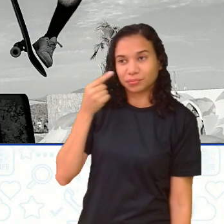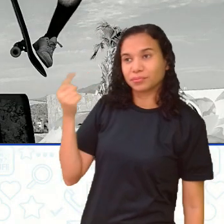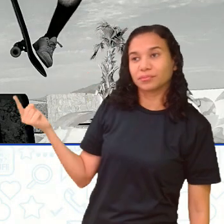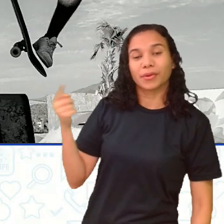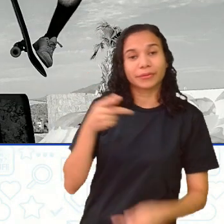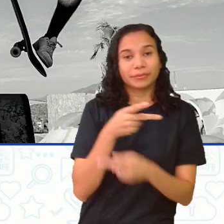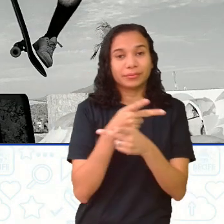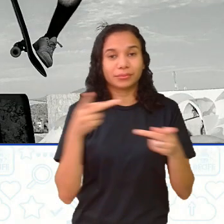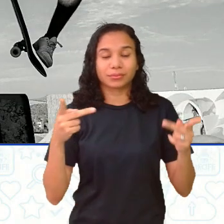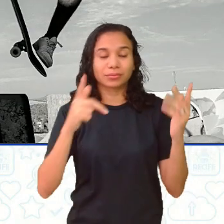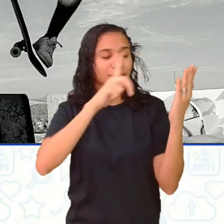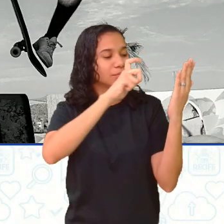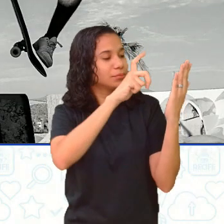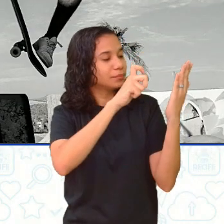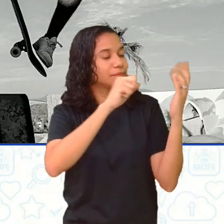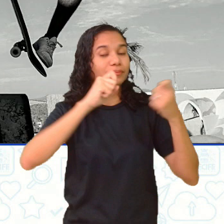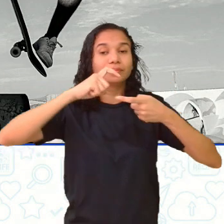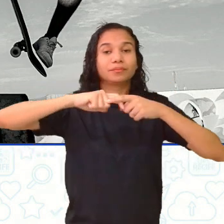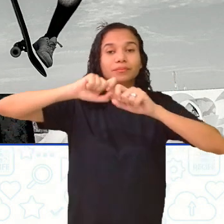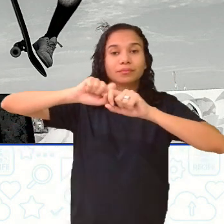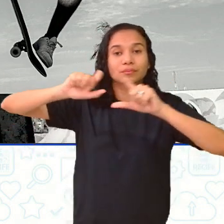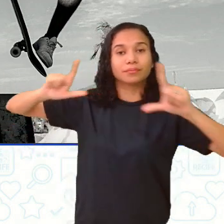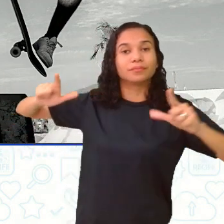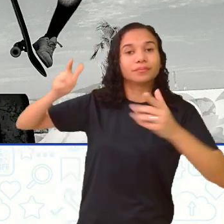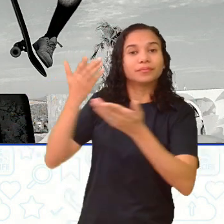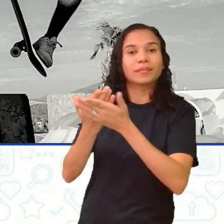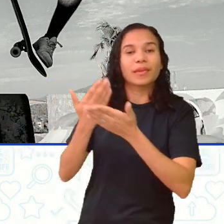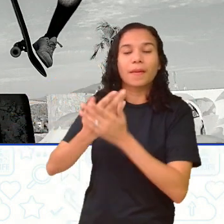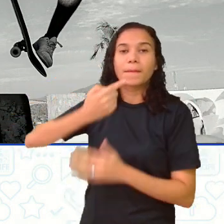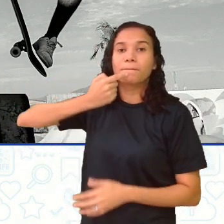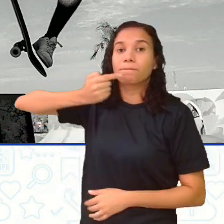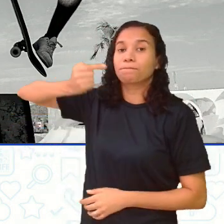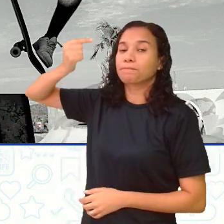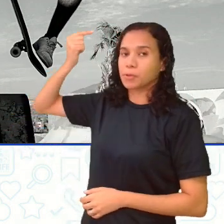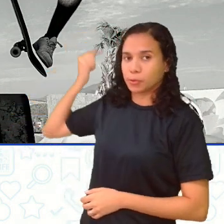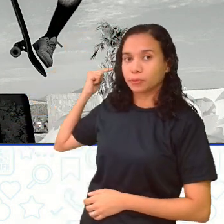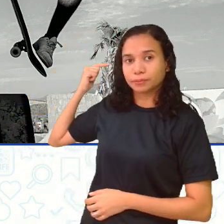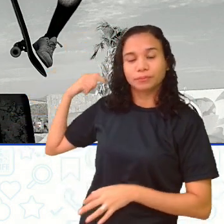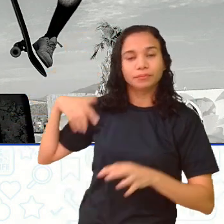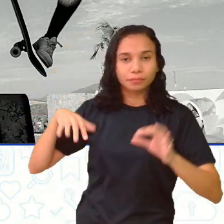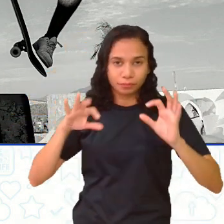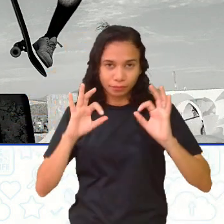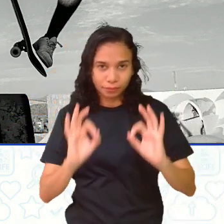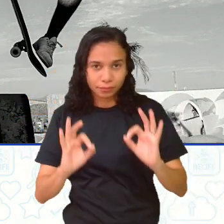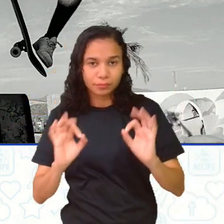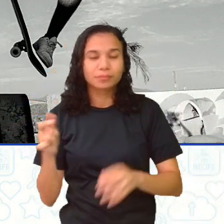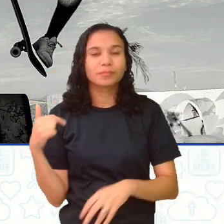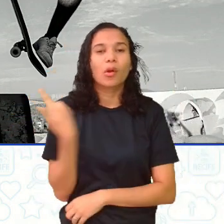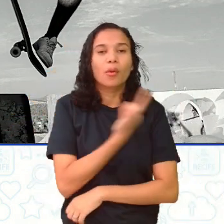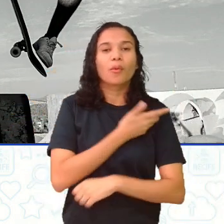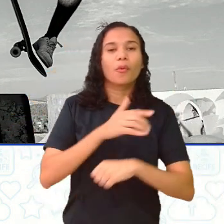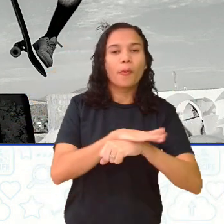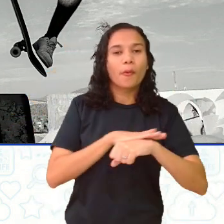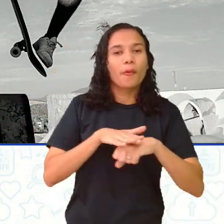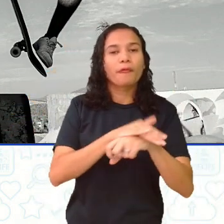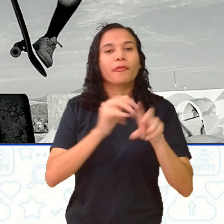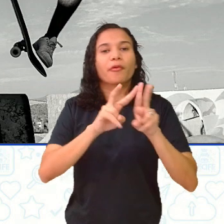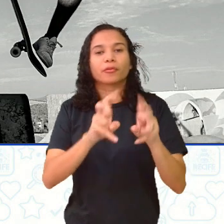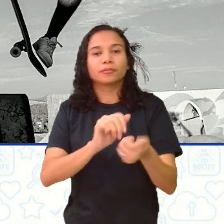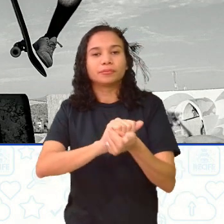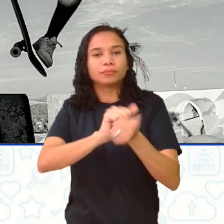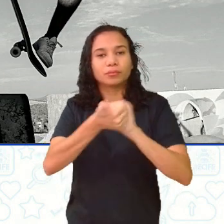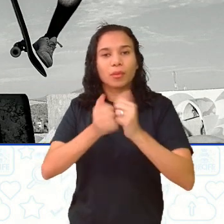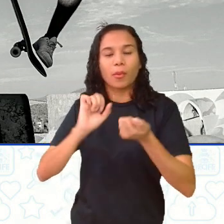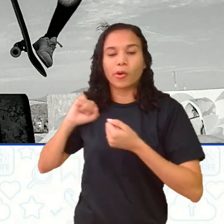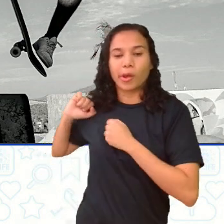poderem escanear e acompanhar o que aconteceu na aula anterior. Então, a gente estava falando sobre esportes de